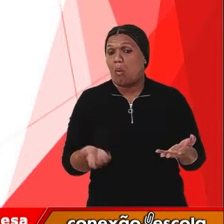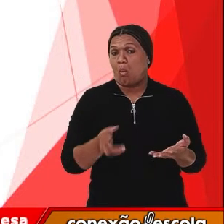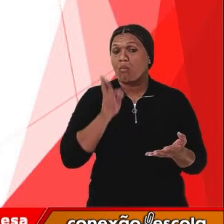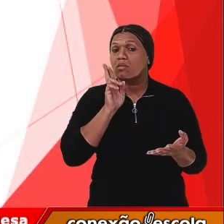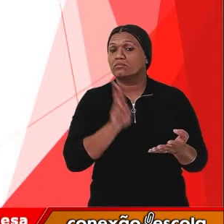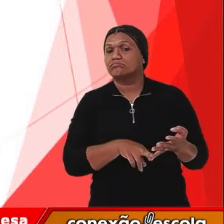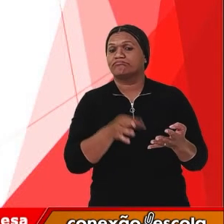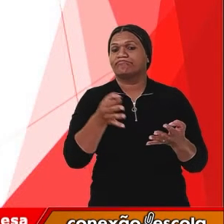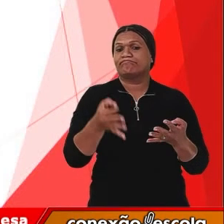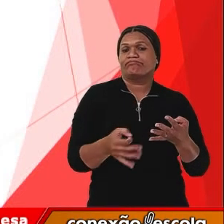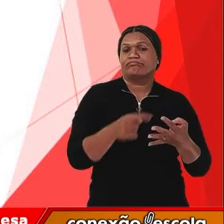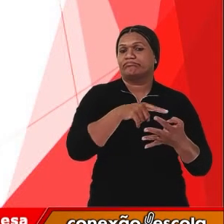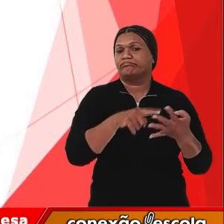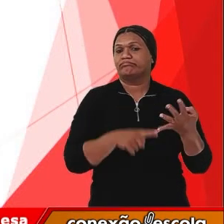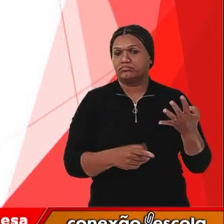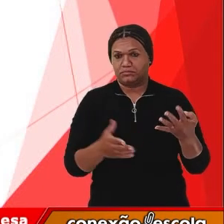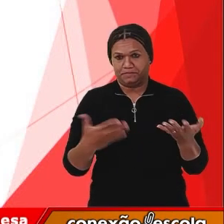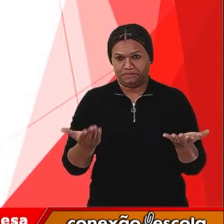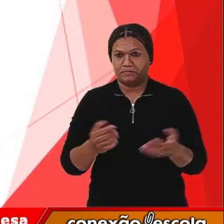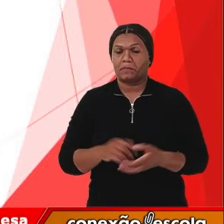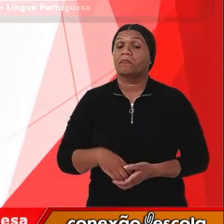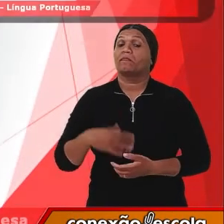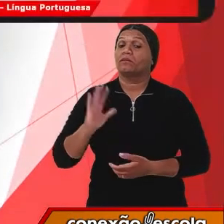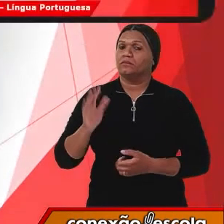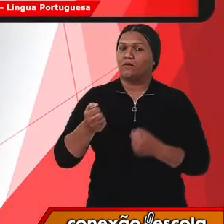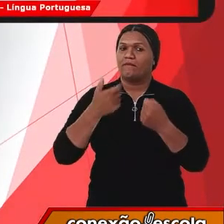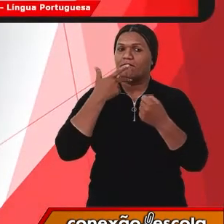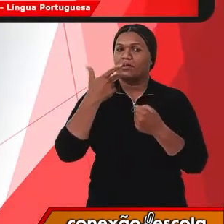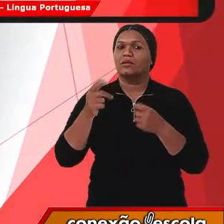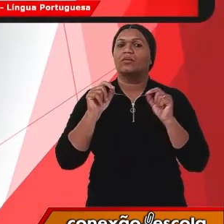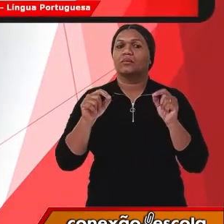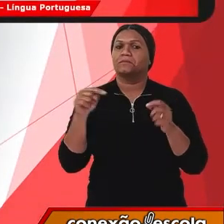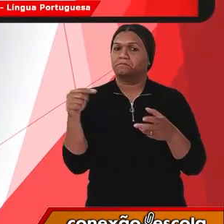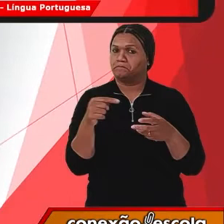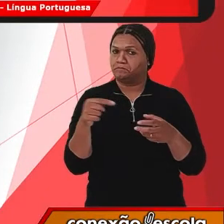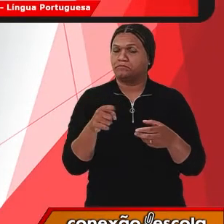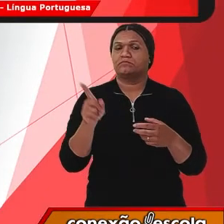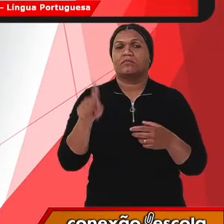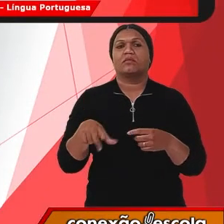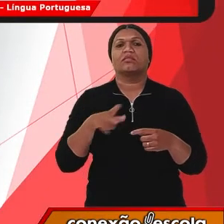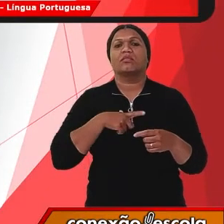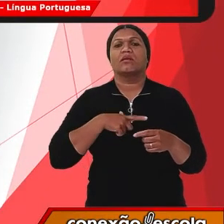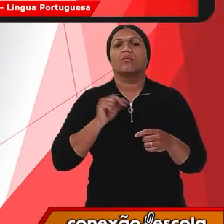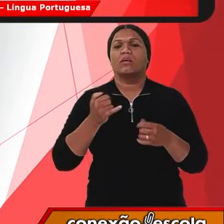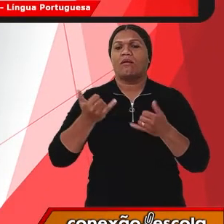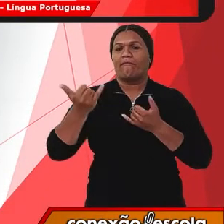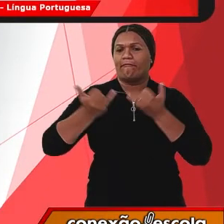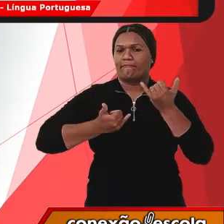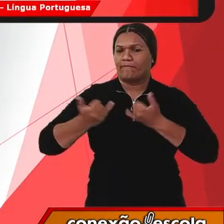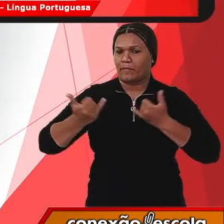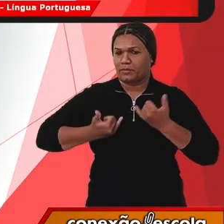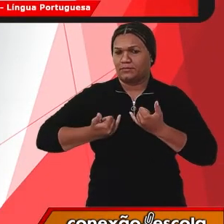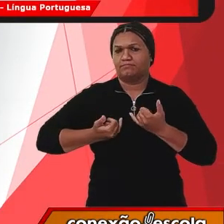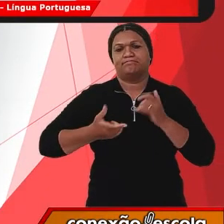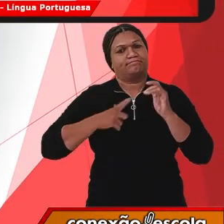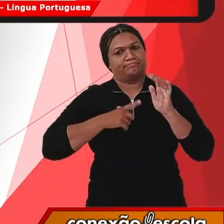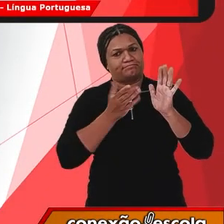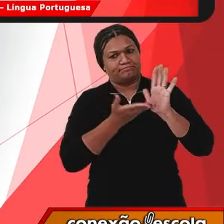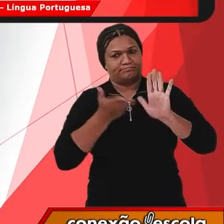é bem já disse que essa questão vai abordar a localização de informações que estão